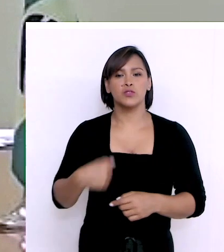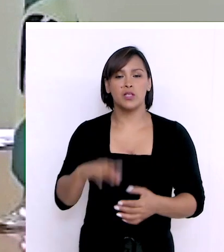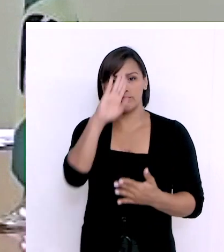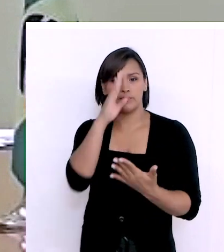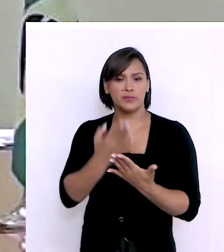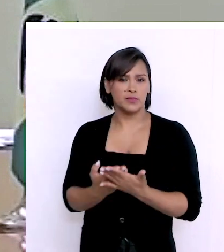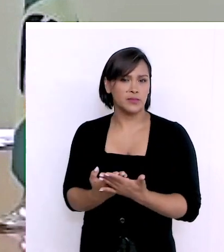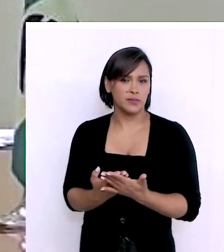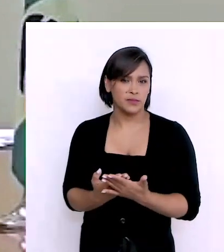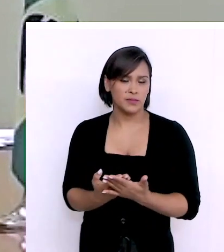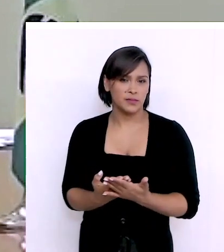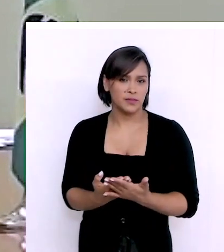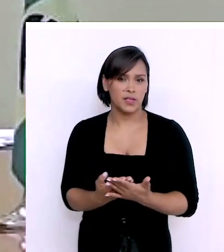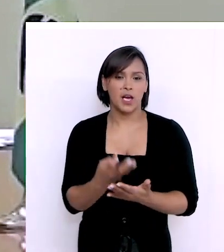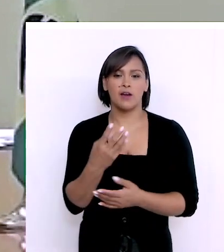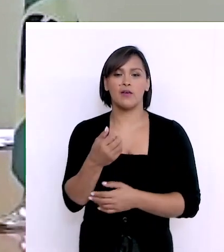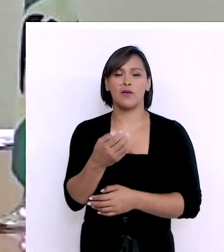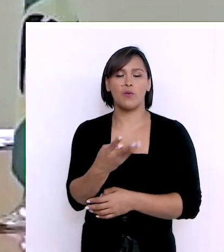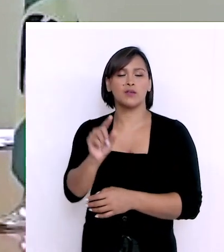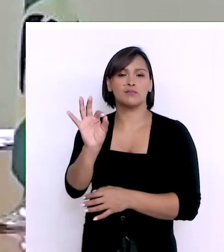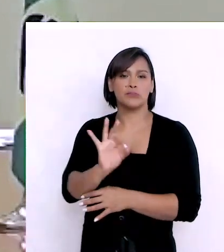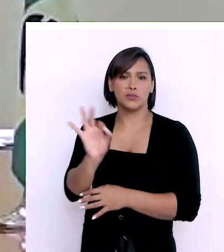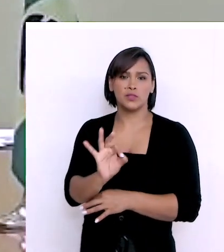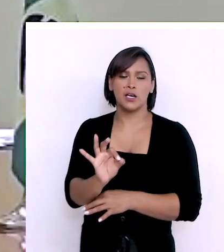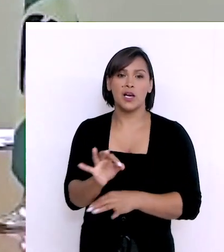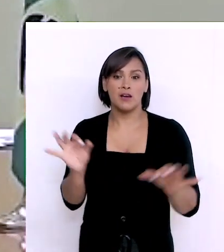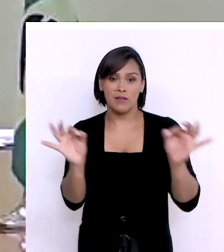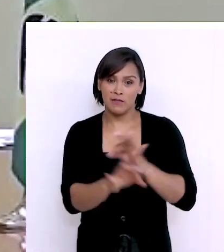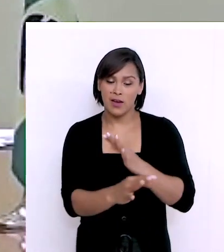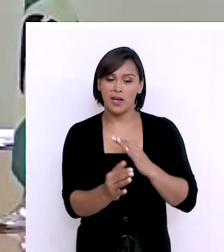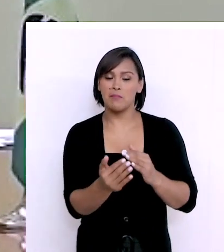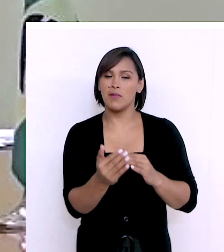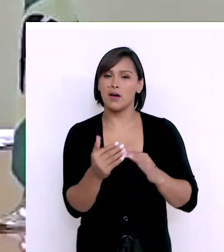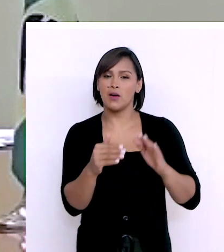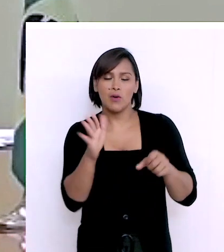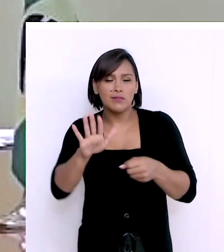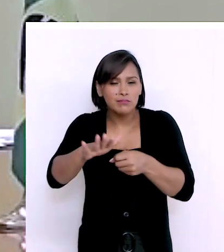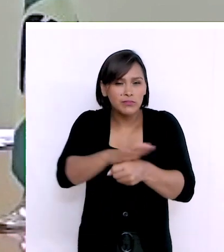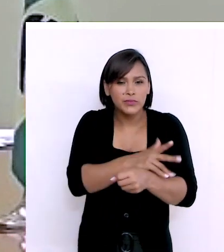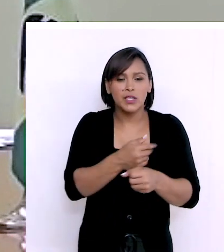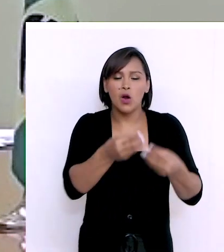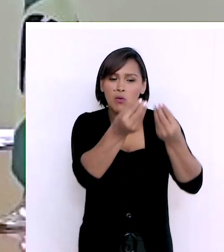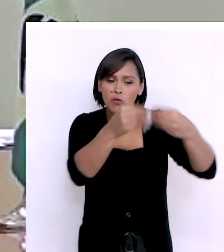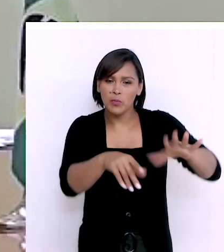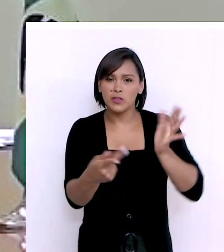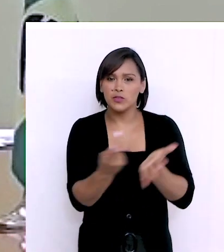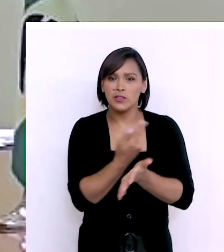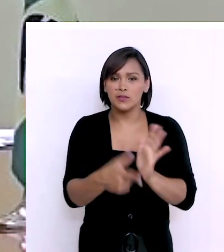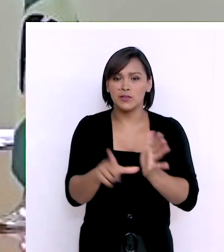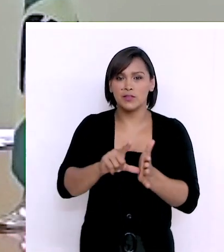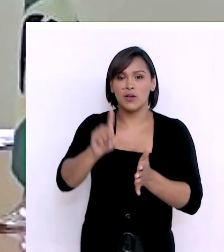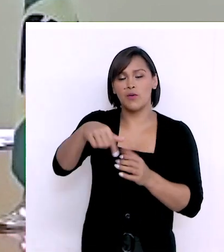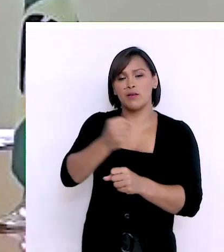chinês cresça 8,4%, que vai acabar quase compensando já o prejuízo que houve,